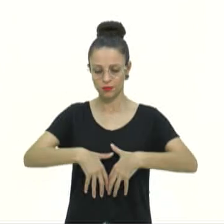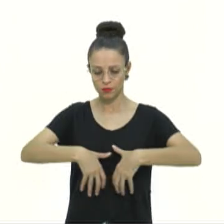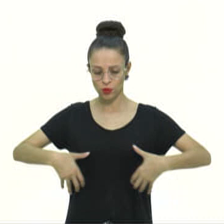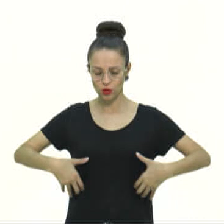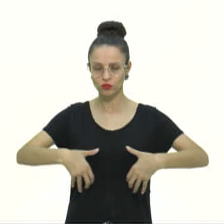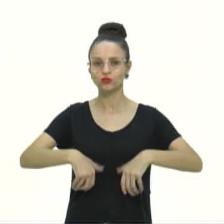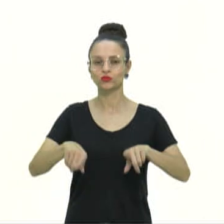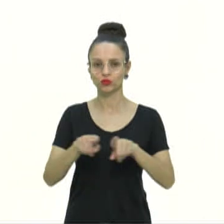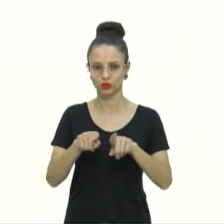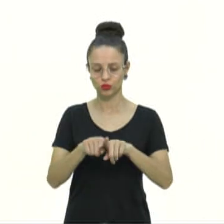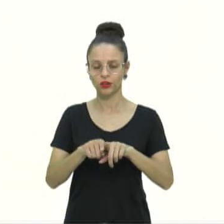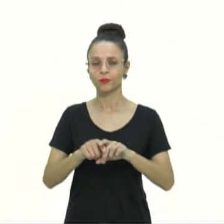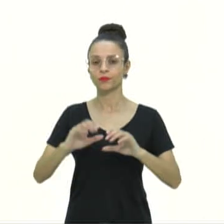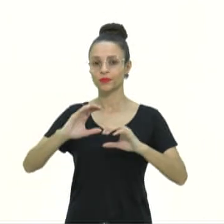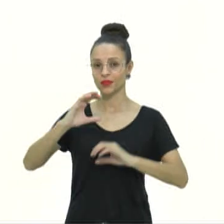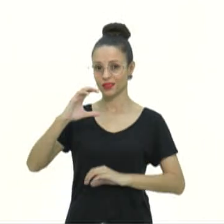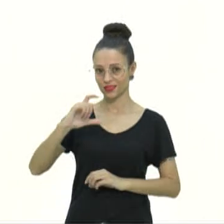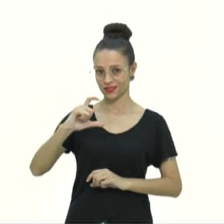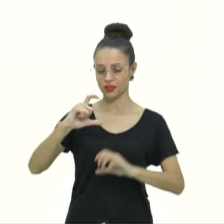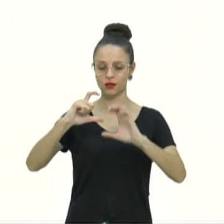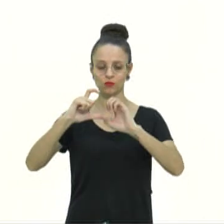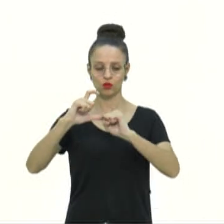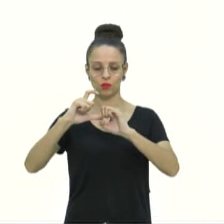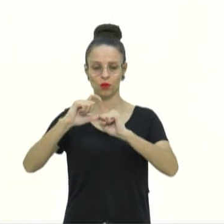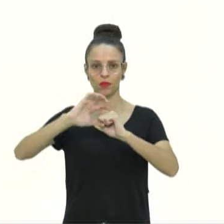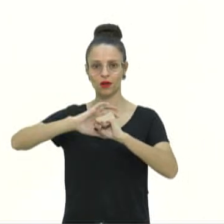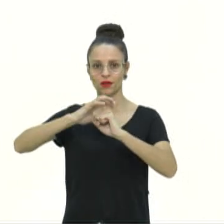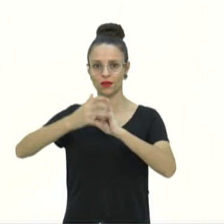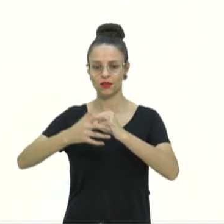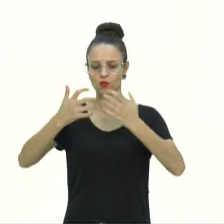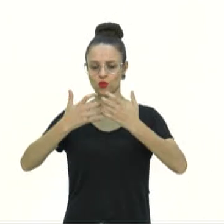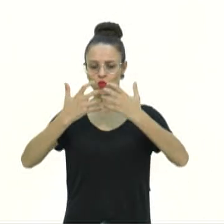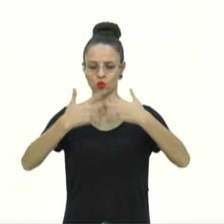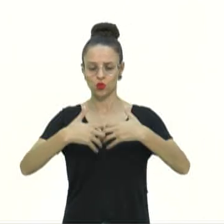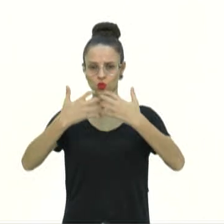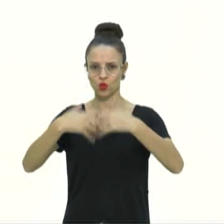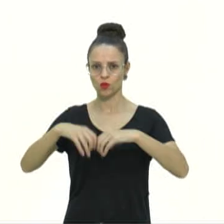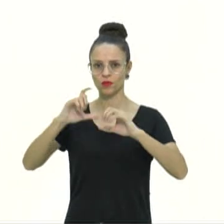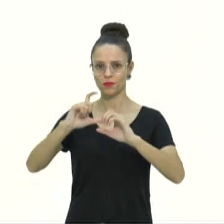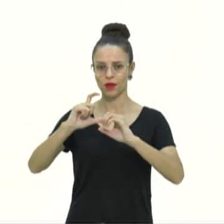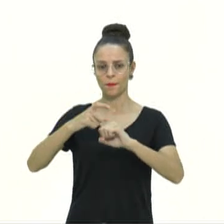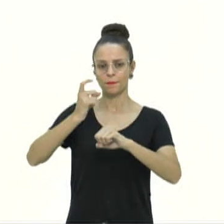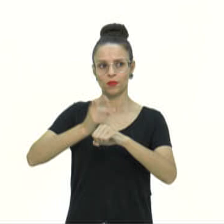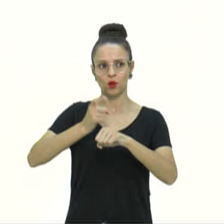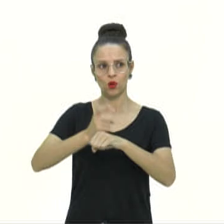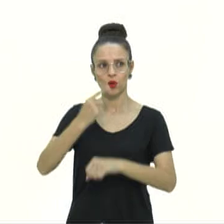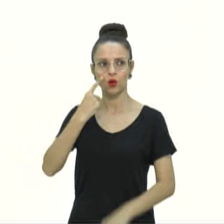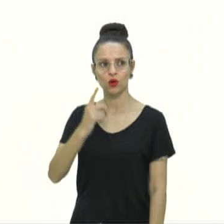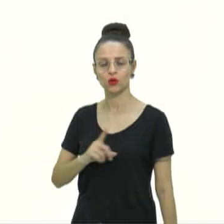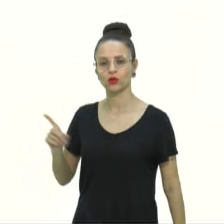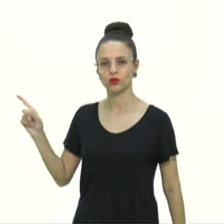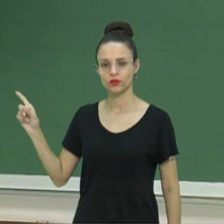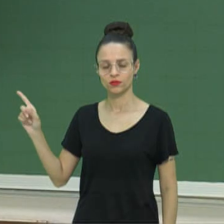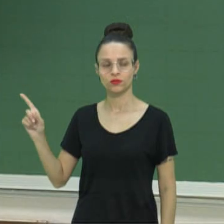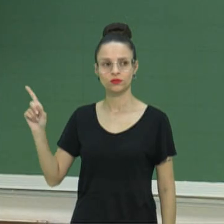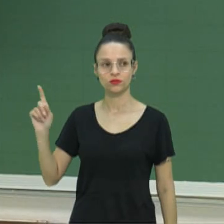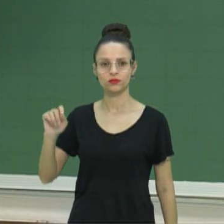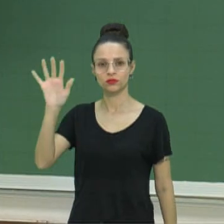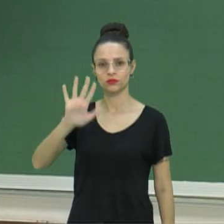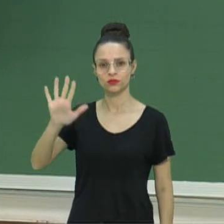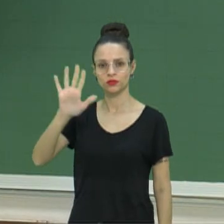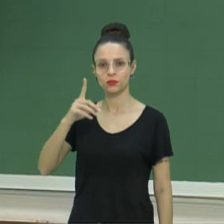abdominal. Sua superfície superior é convexa e a inferior é côncava, né? Então, aqui está o músculo nessa